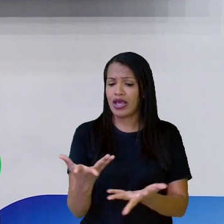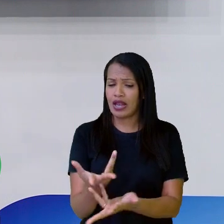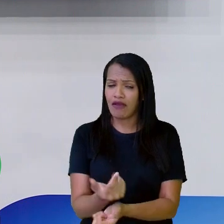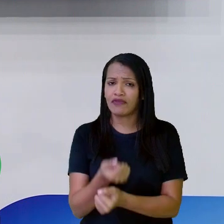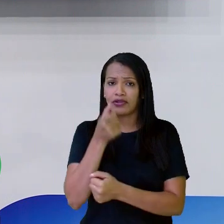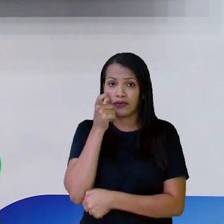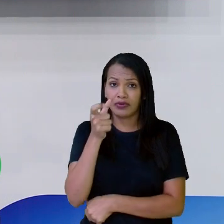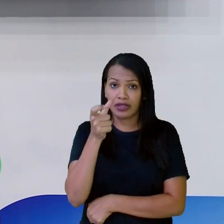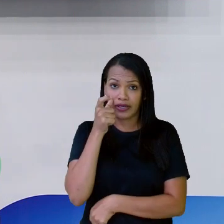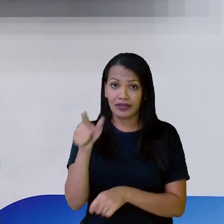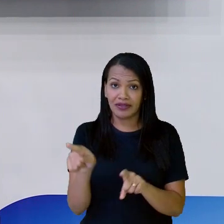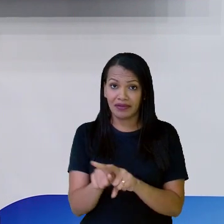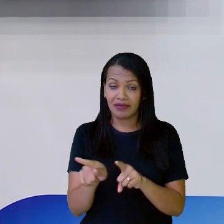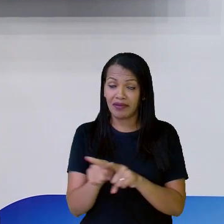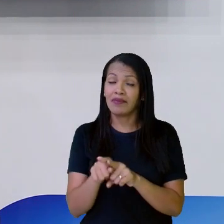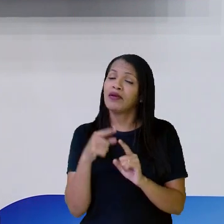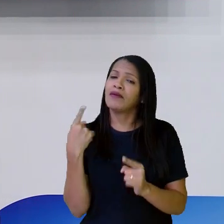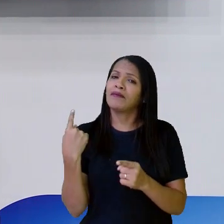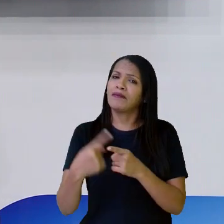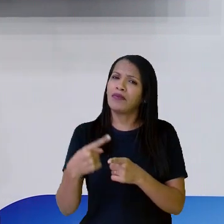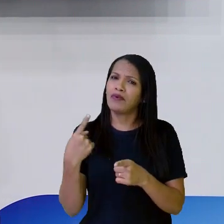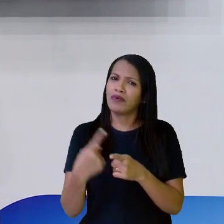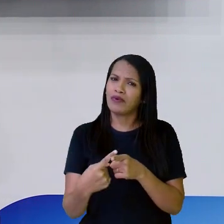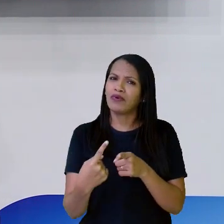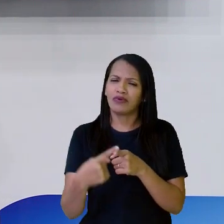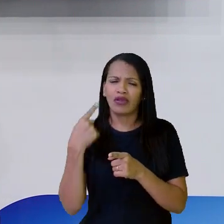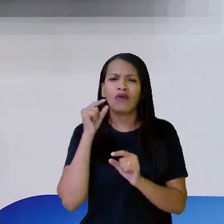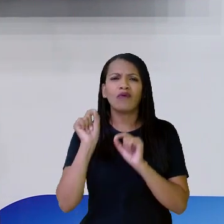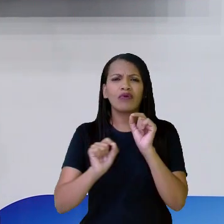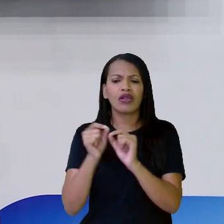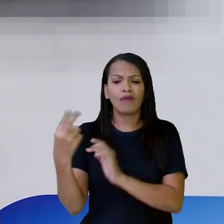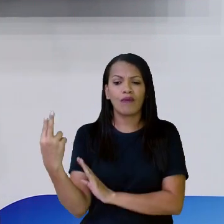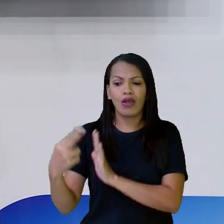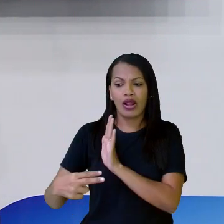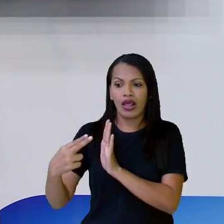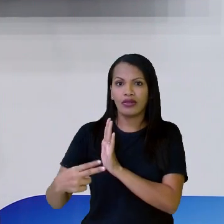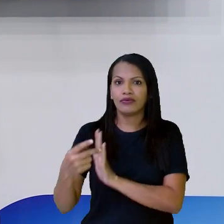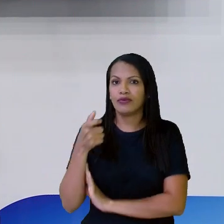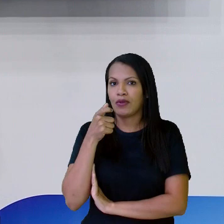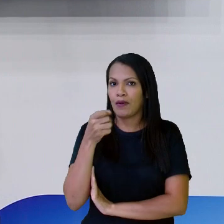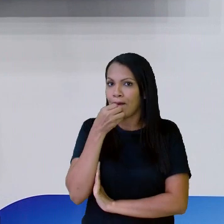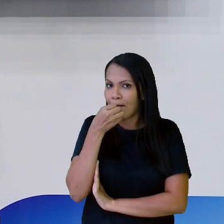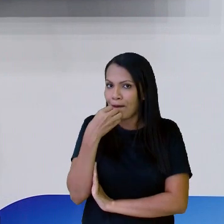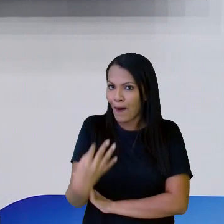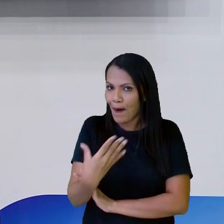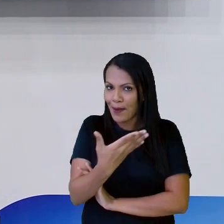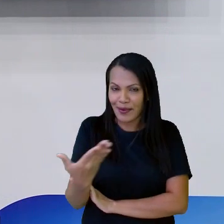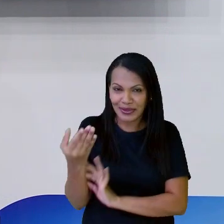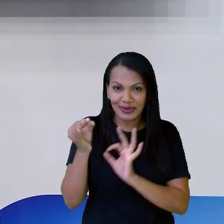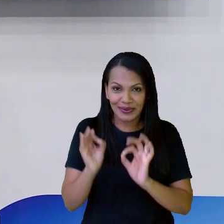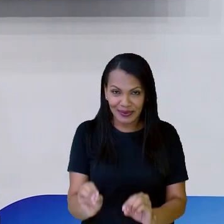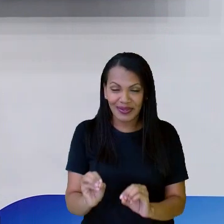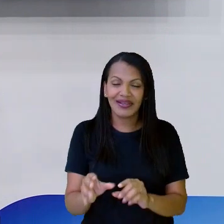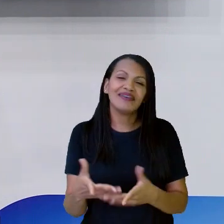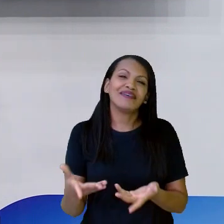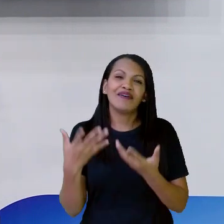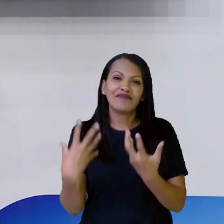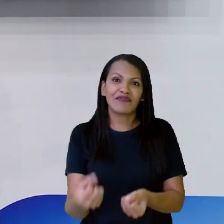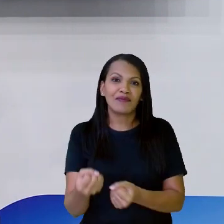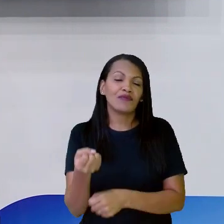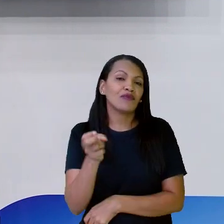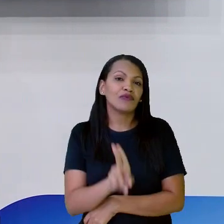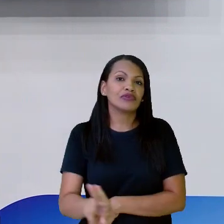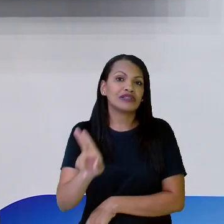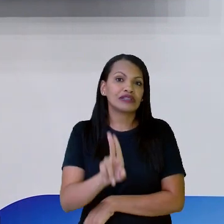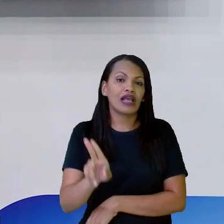aula interessante também, porque eu trouxe uma leitura muito boa, beleza? A gente vai utilizar a árvore de